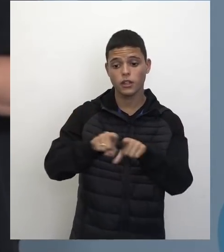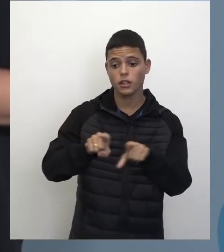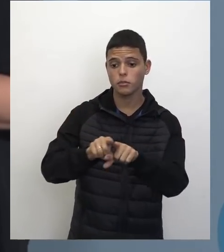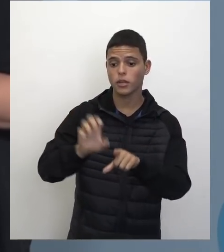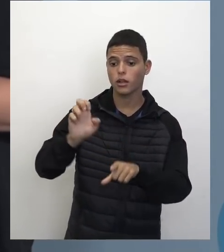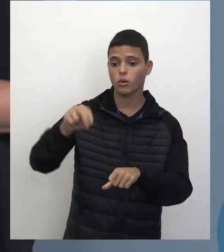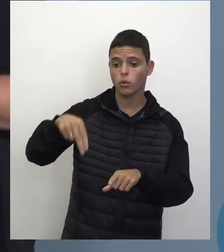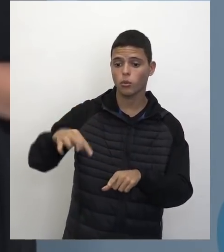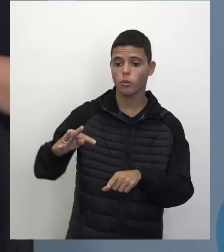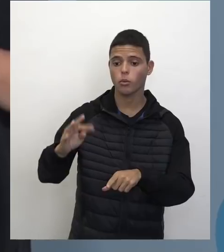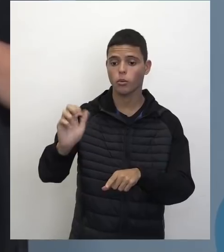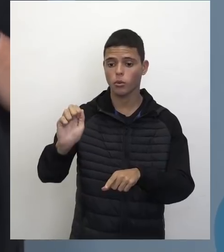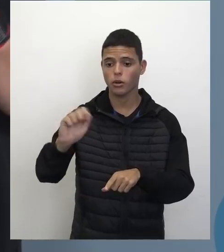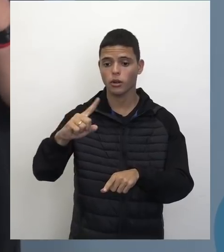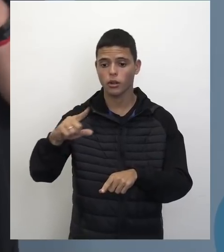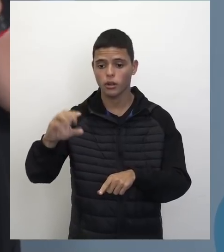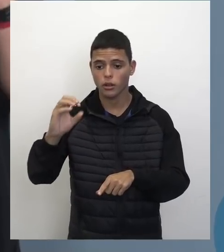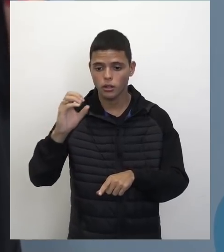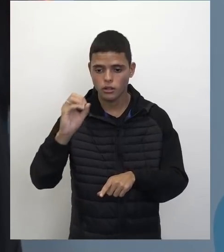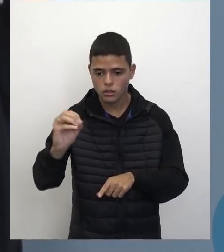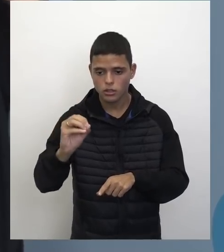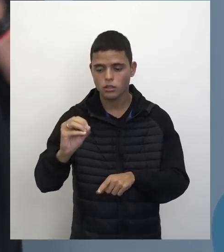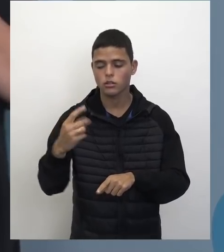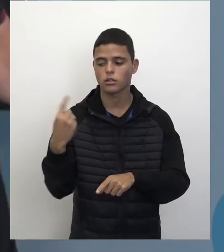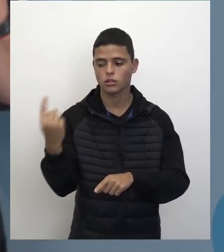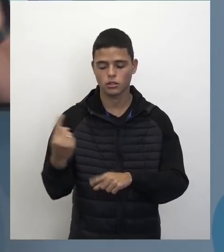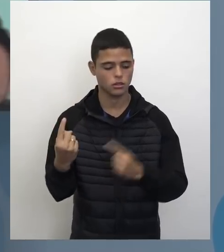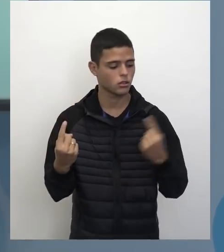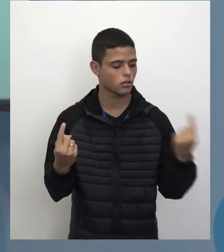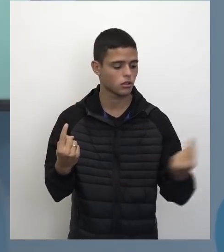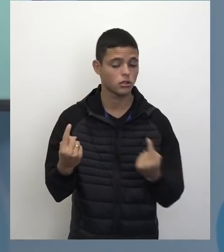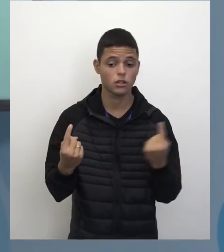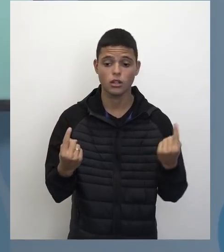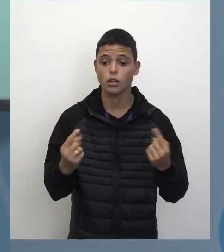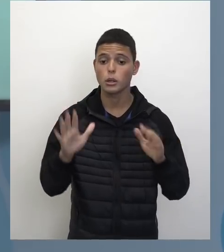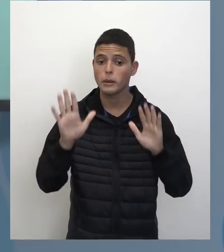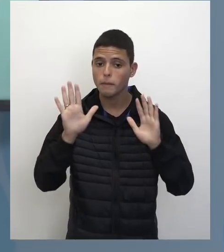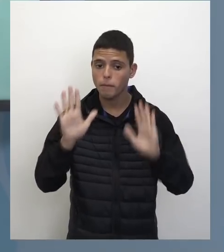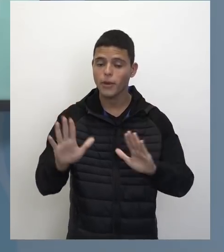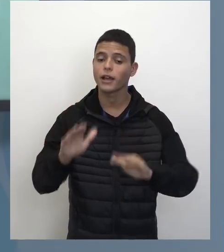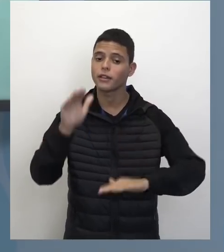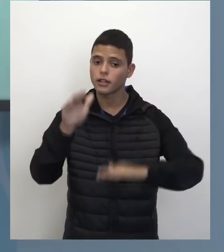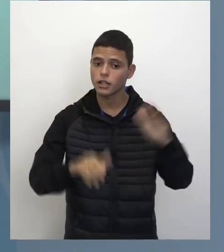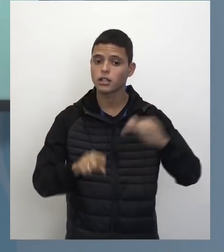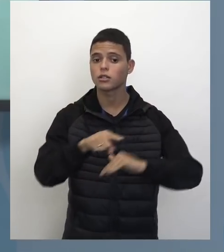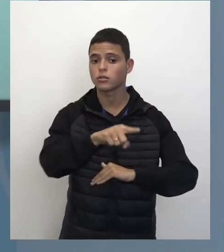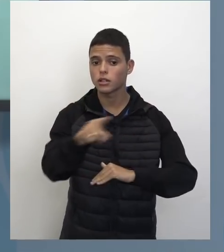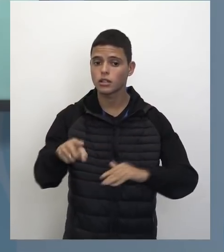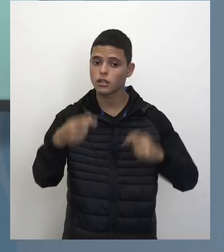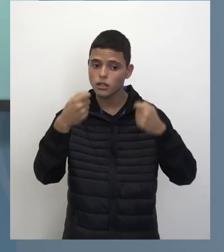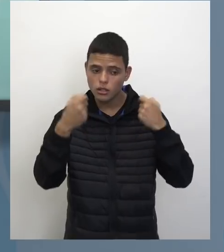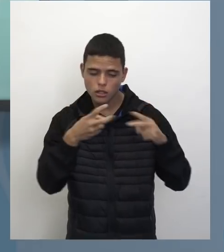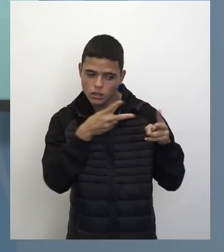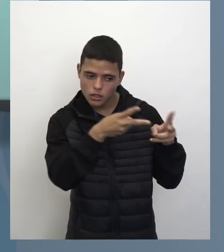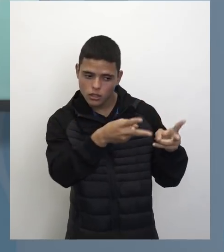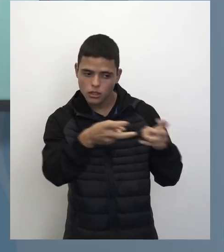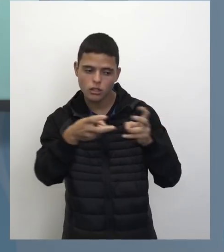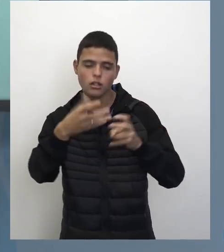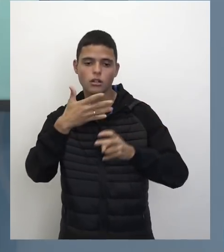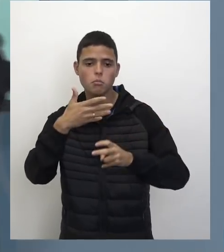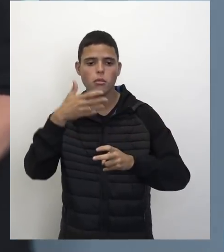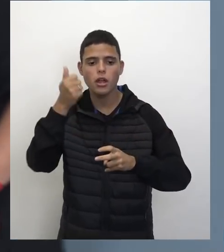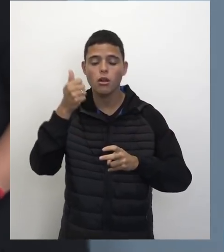independentes uma da outra. Só que muitas vezes, se você tem uma proposição muito grande, ou você precisa ali fazer uma análise um pouco melhor, às vezes você